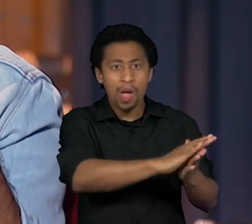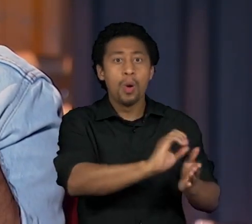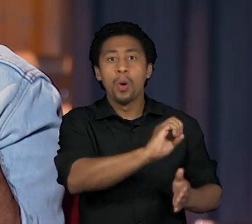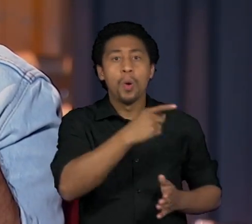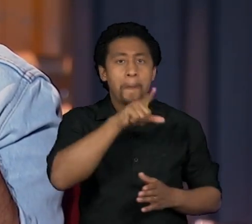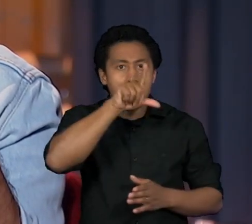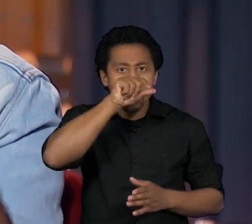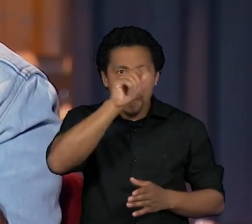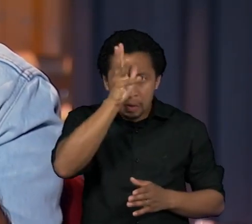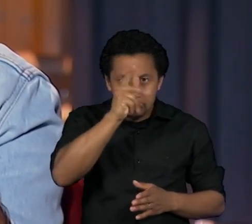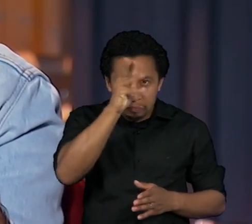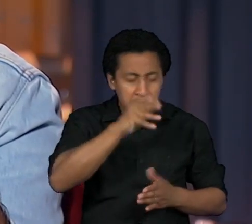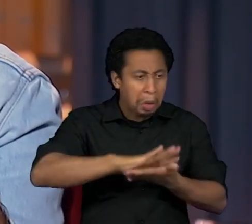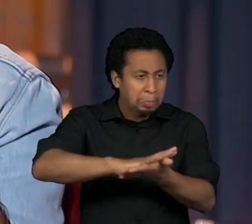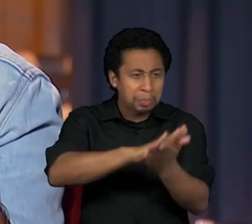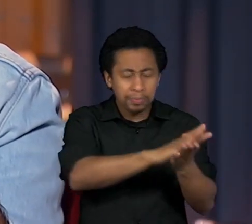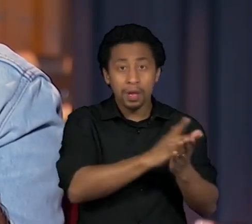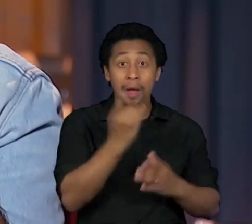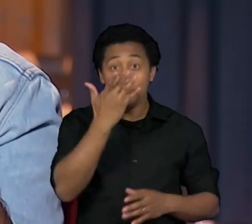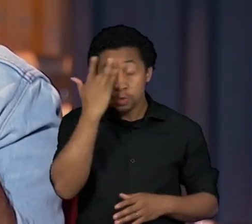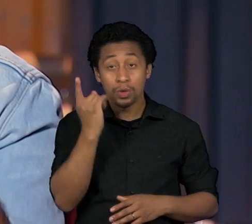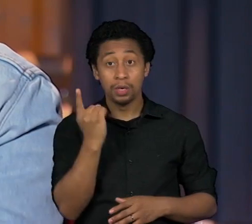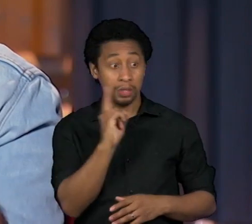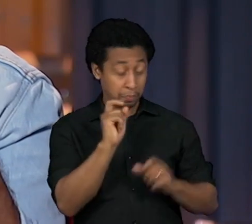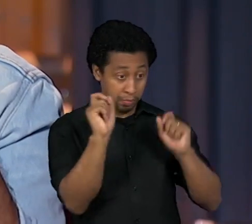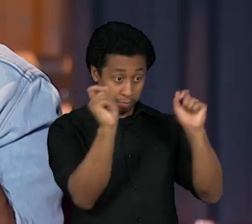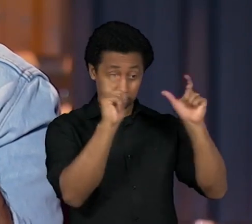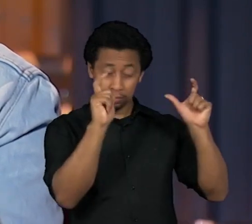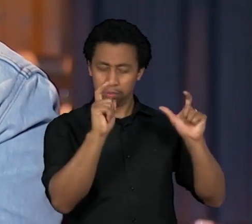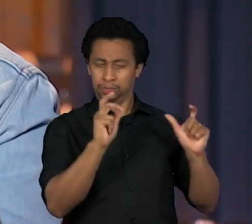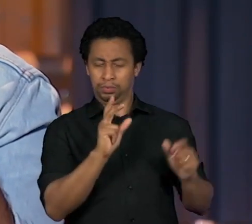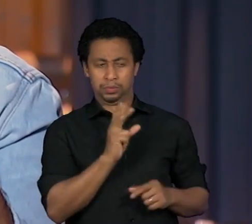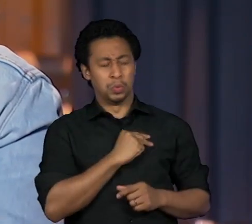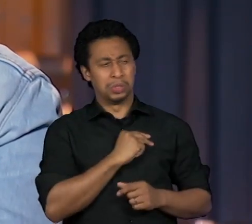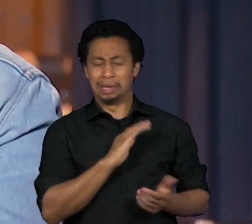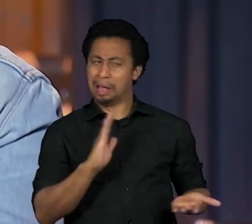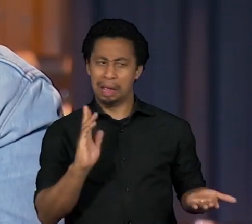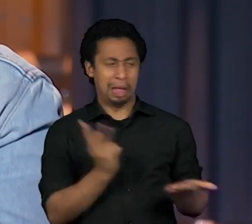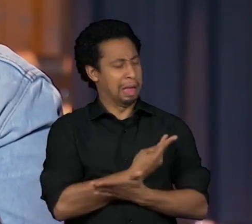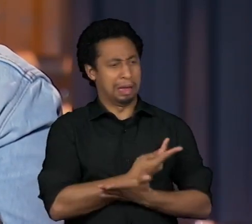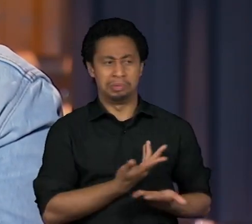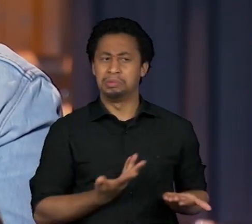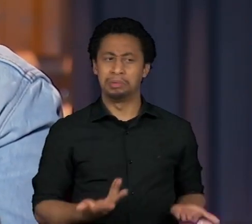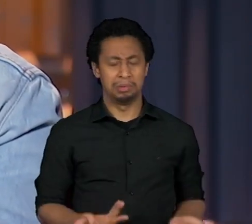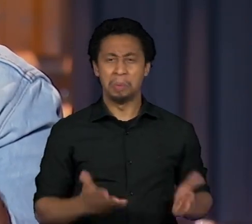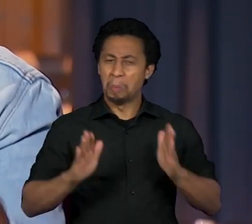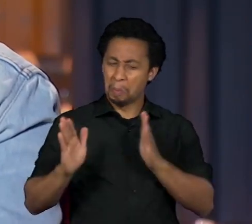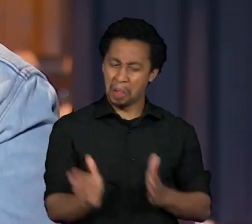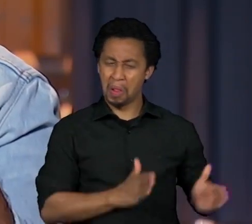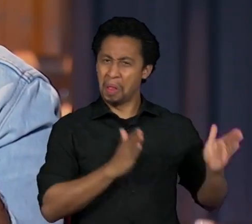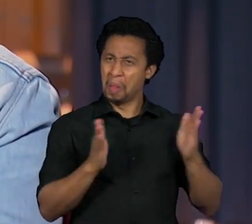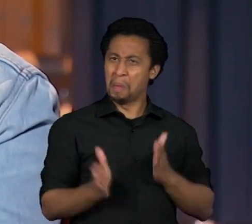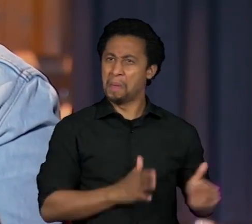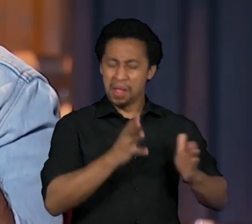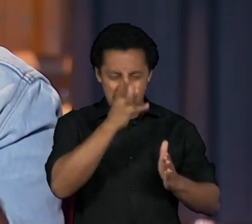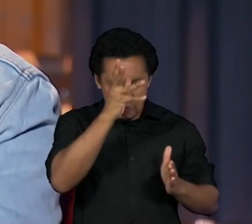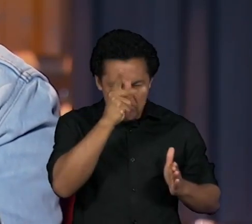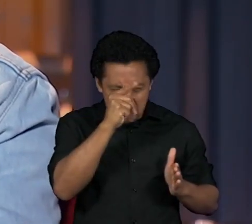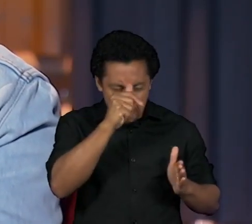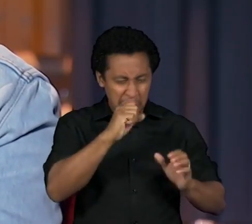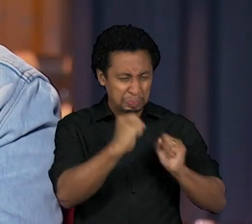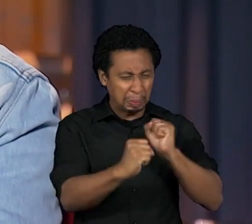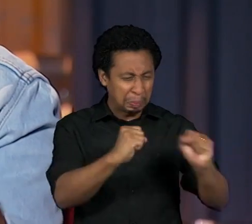que a gente está fazendo uma coisa bem errada ali, né? Produção em massa de sofrimento para a produção em massa de alimento